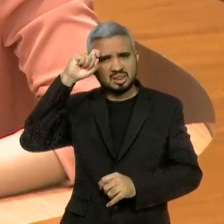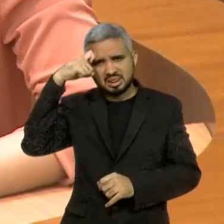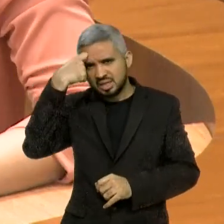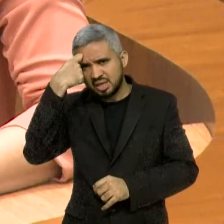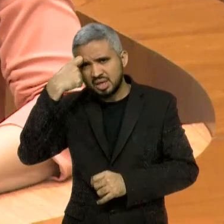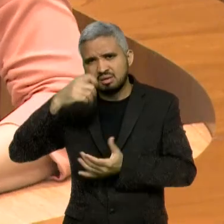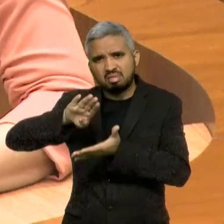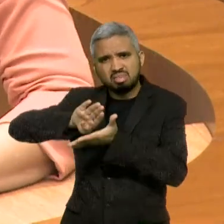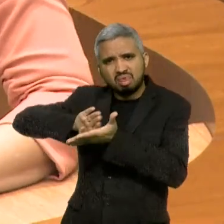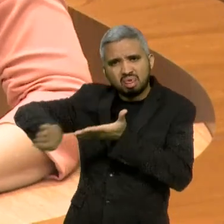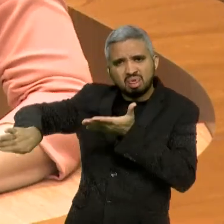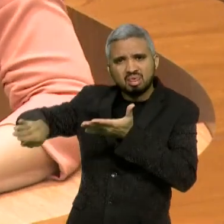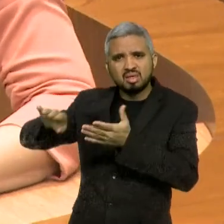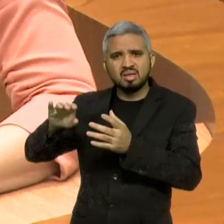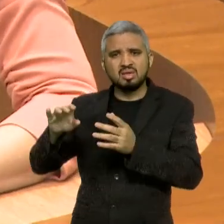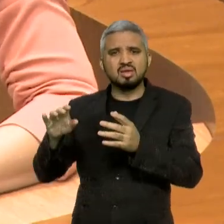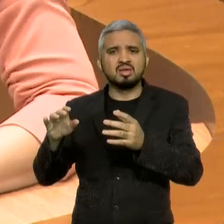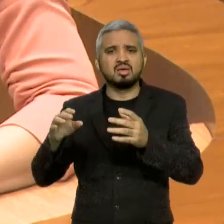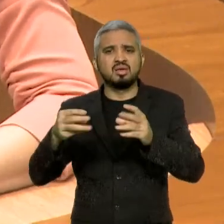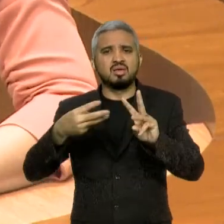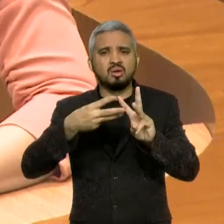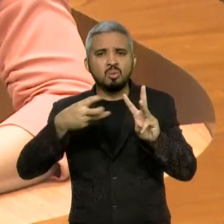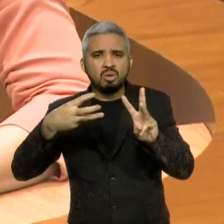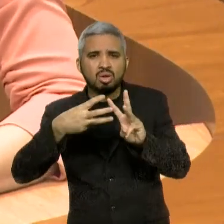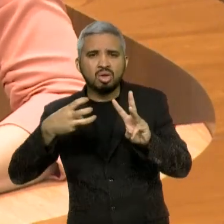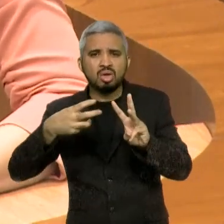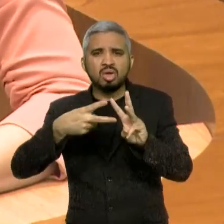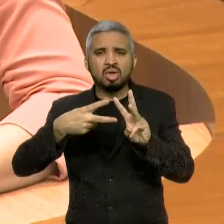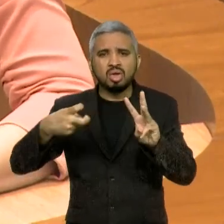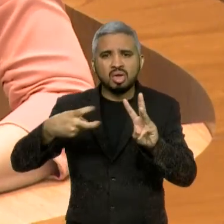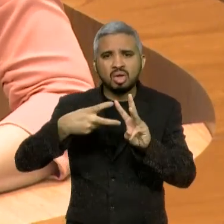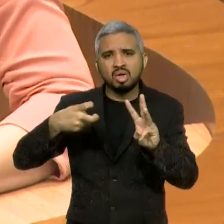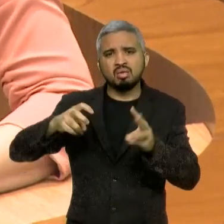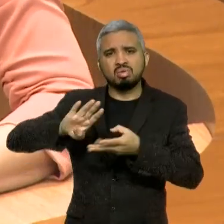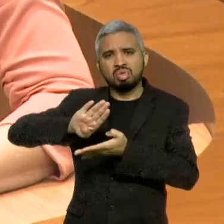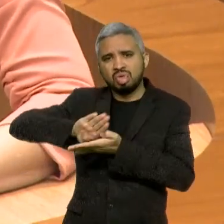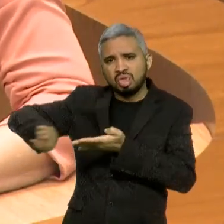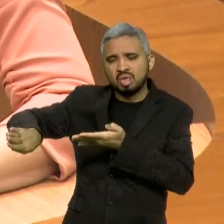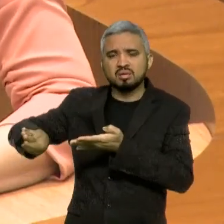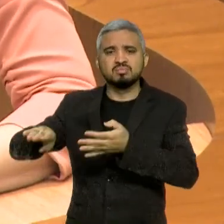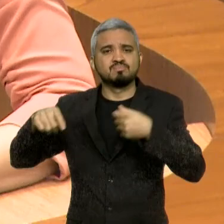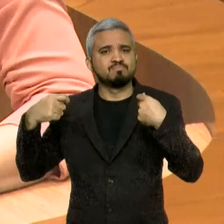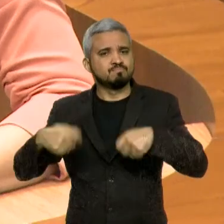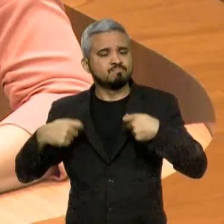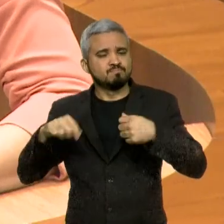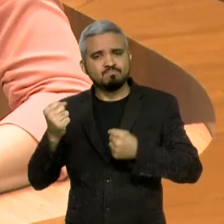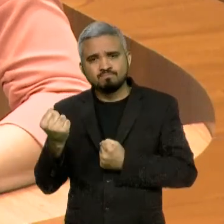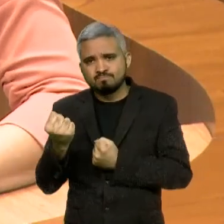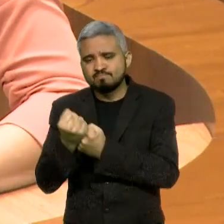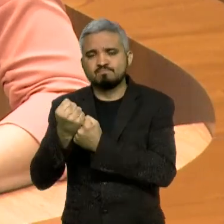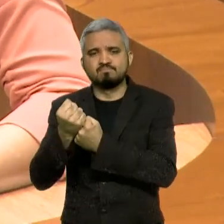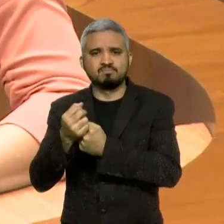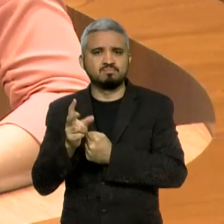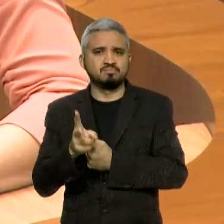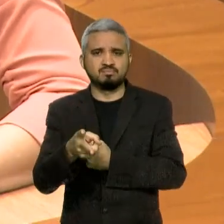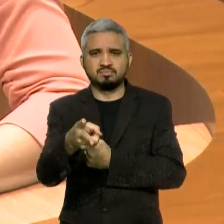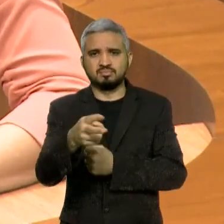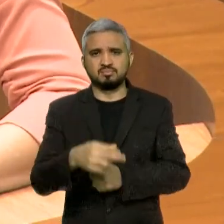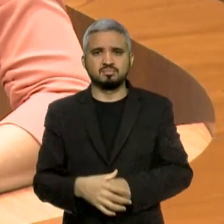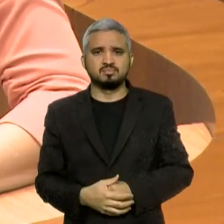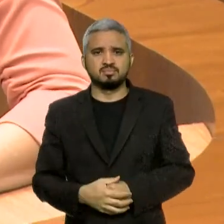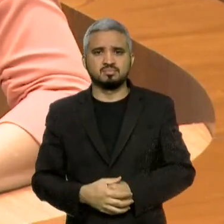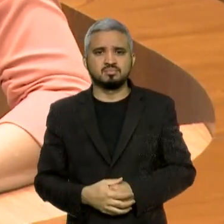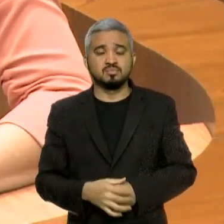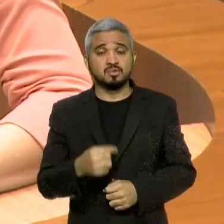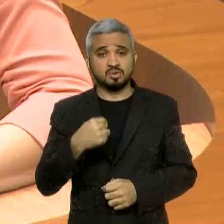são os índios enfim toda essa população e aqui eu quero manifestar assim que eu sou